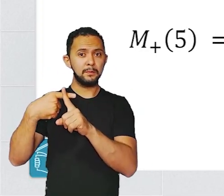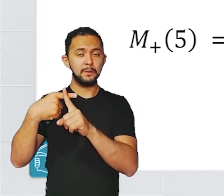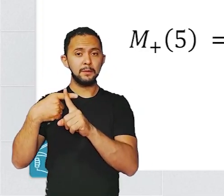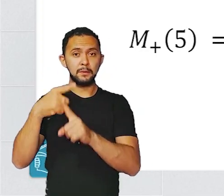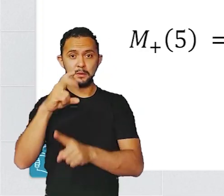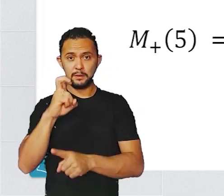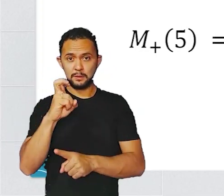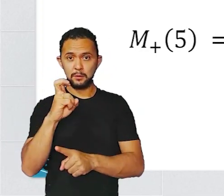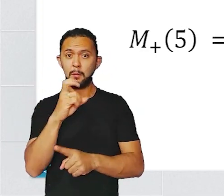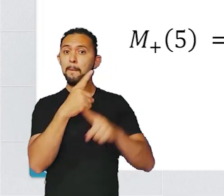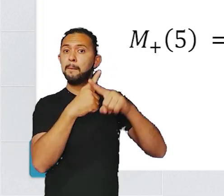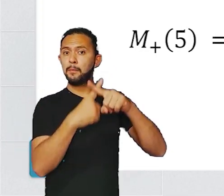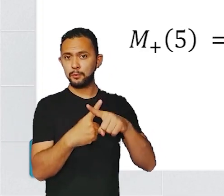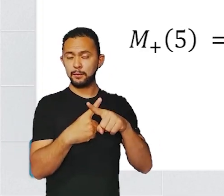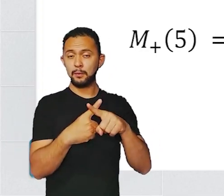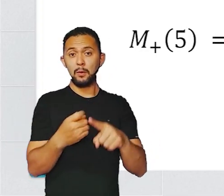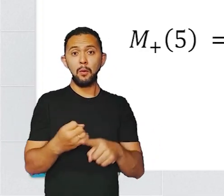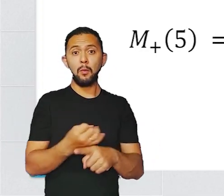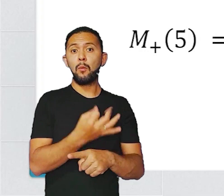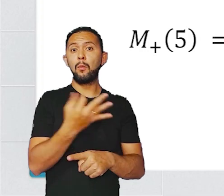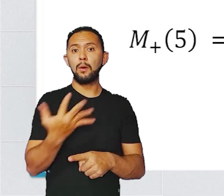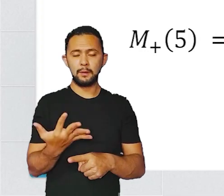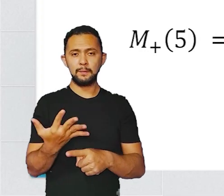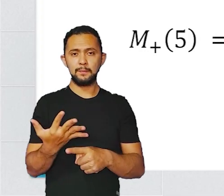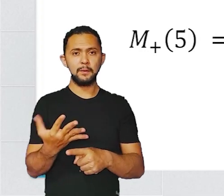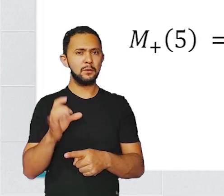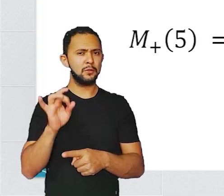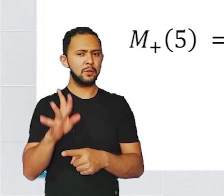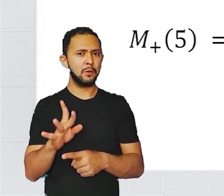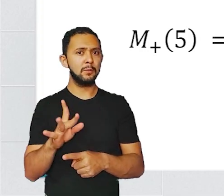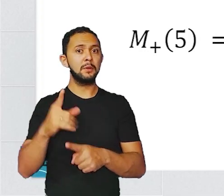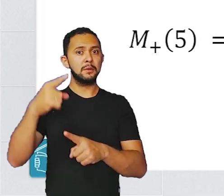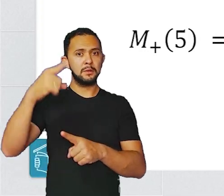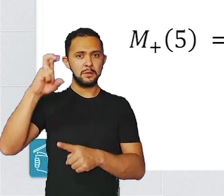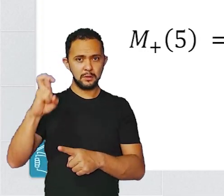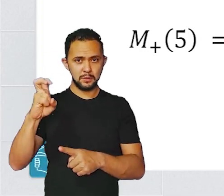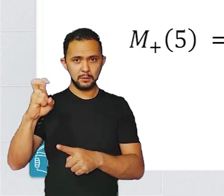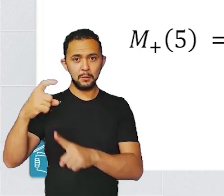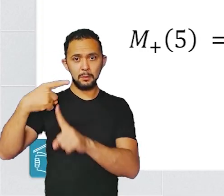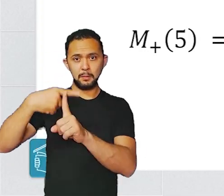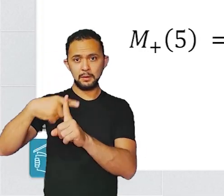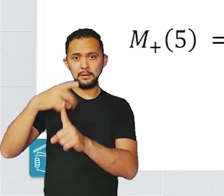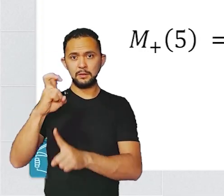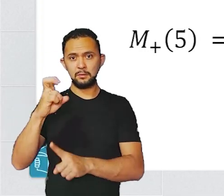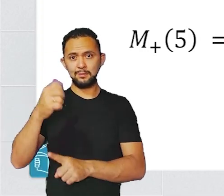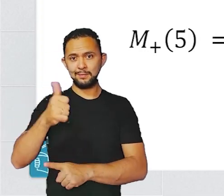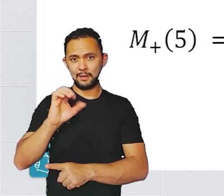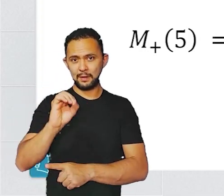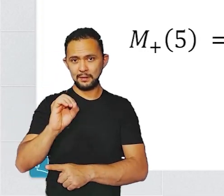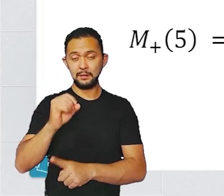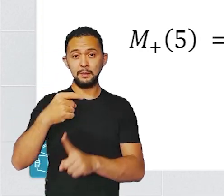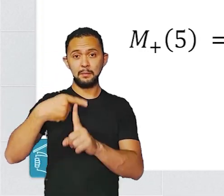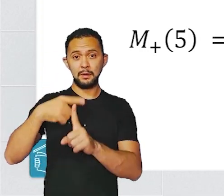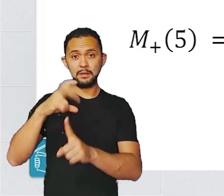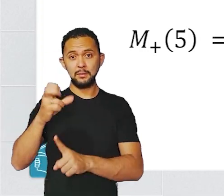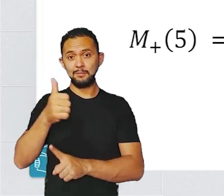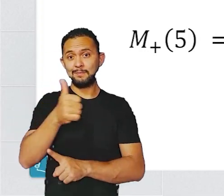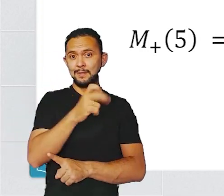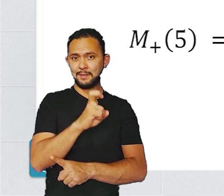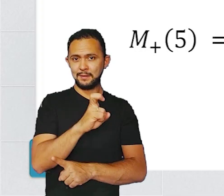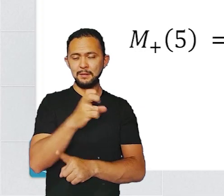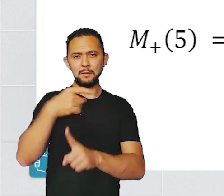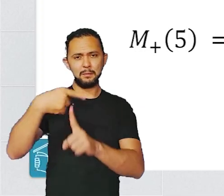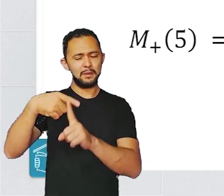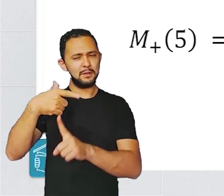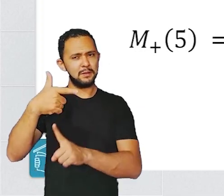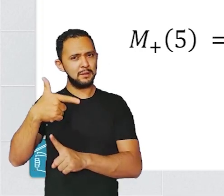de 5. Quais são eles? Conta de 5 em 5, começando do próprio 5. 5 mais 5, 10, mais 5, 15, mais